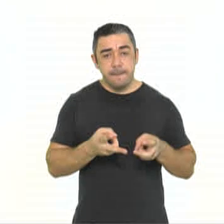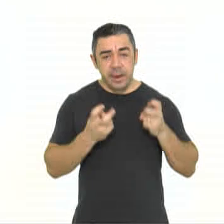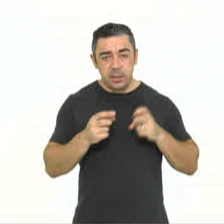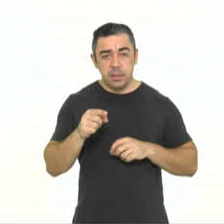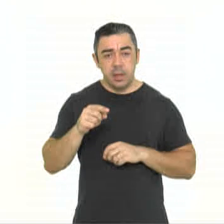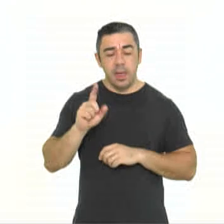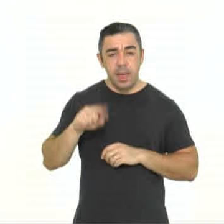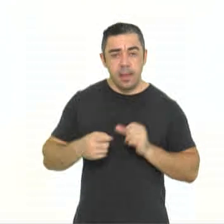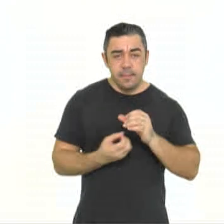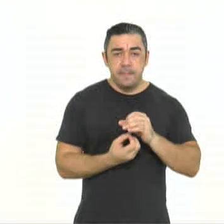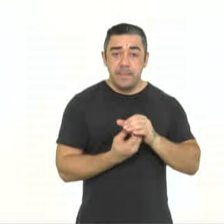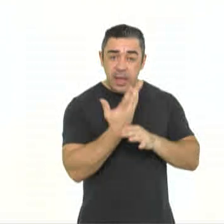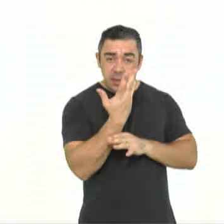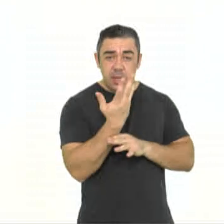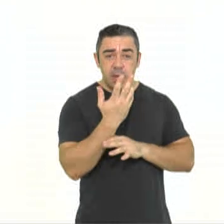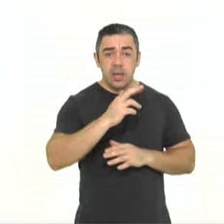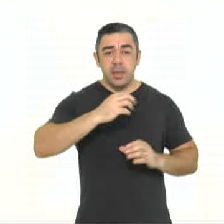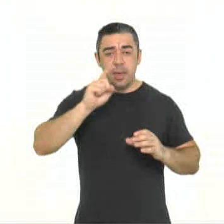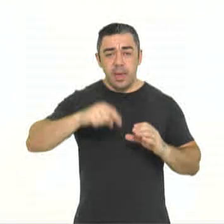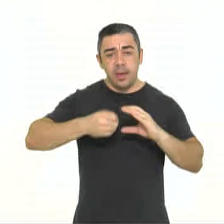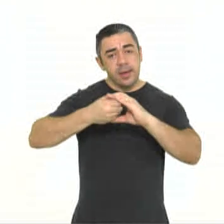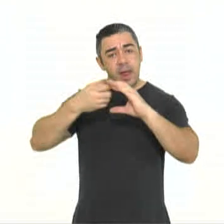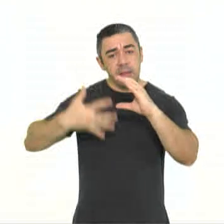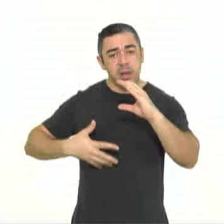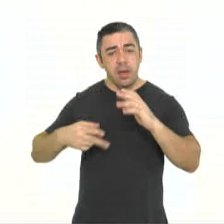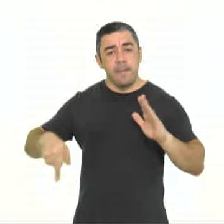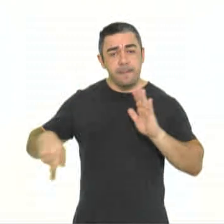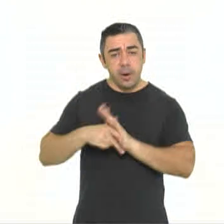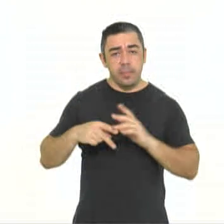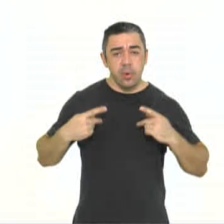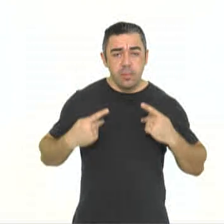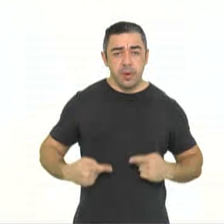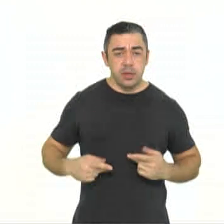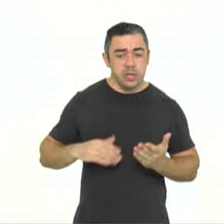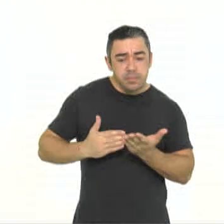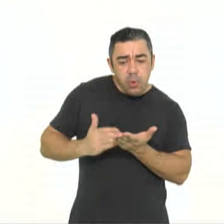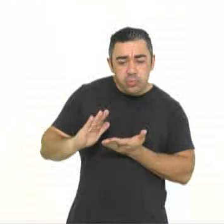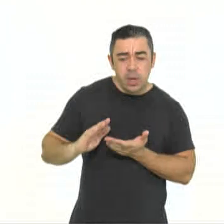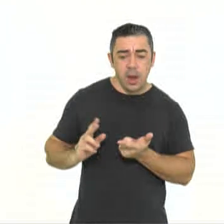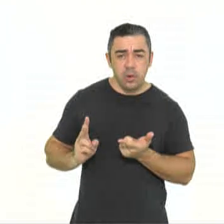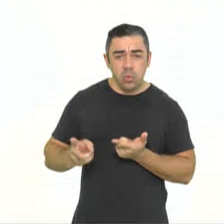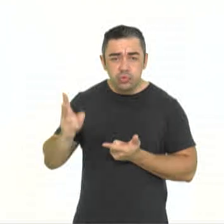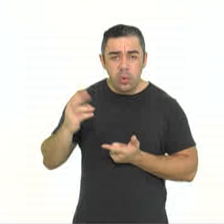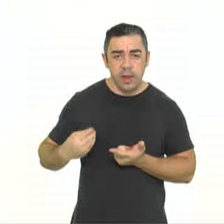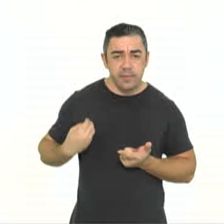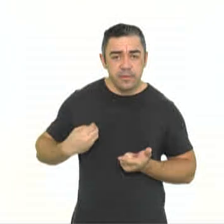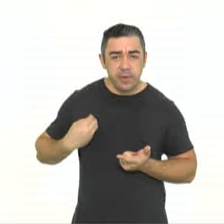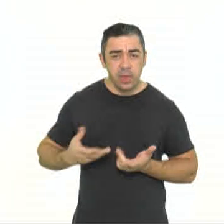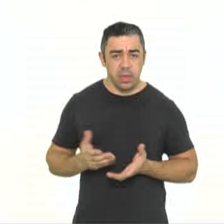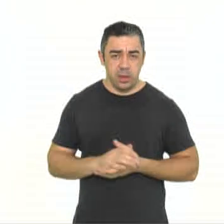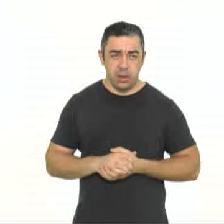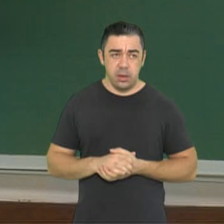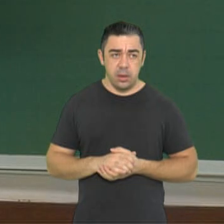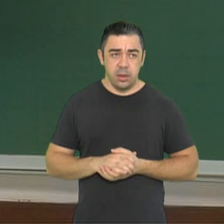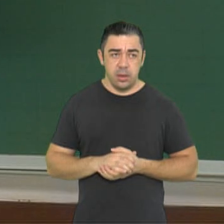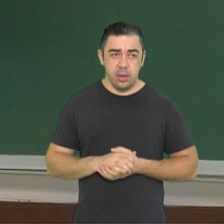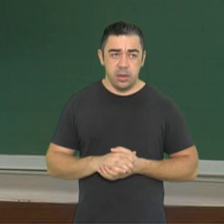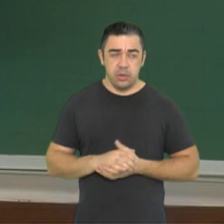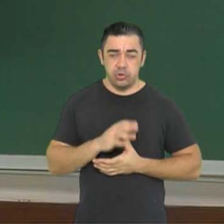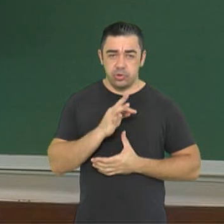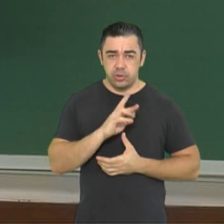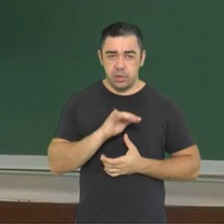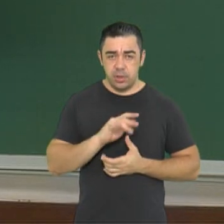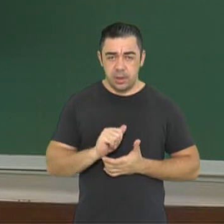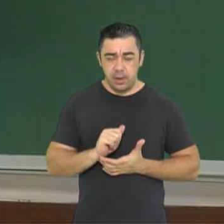são humanos características dos seres humanos. Expulsar, continuar a viver. Olha só. Tiririca,